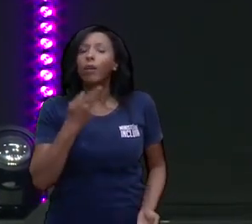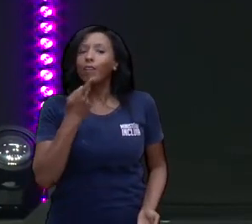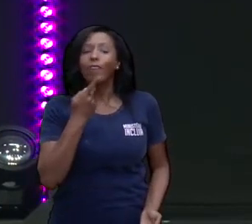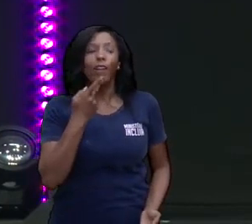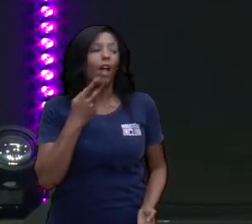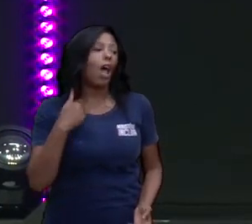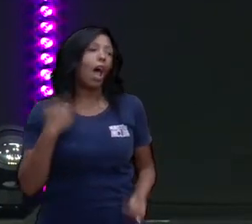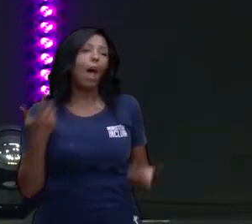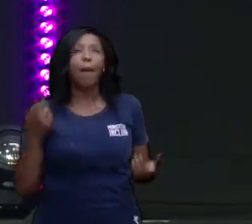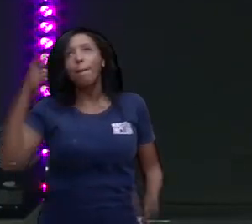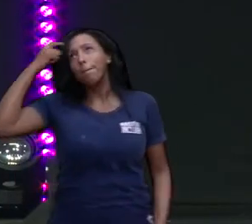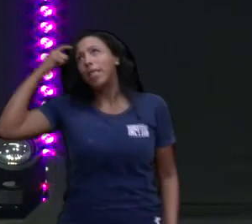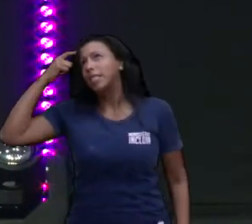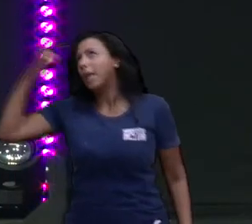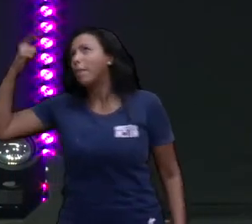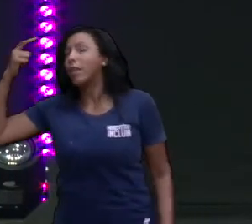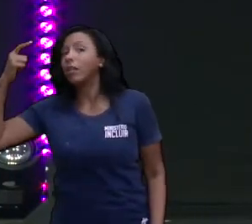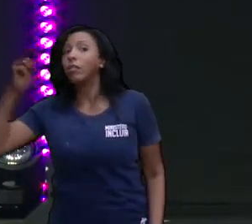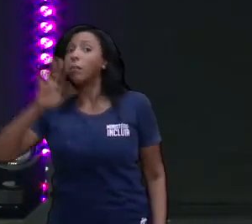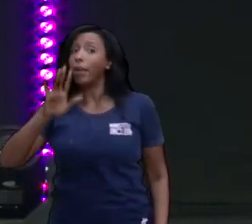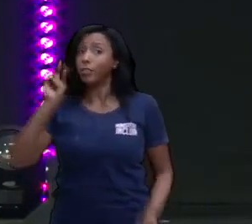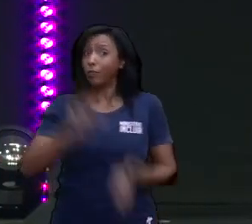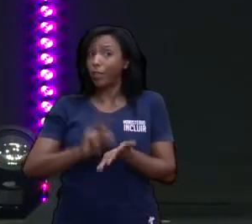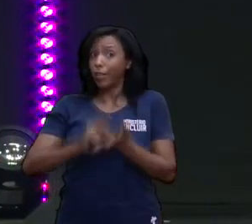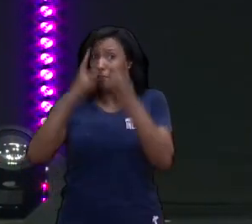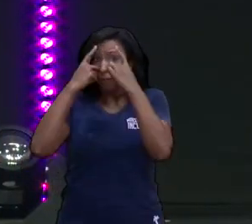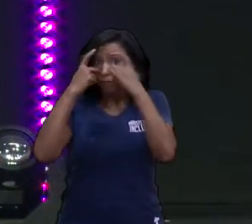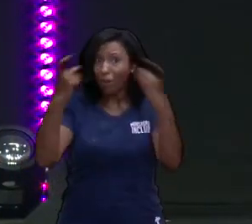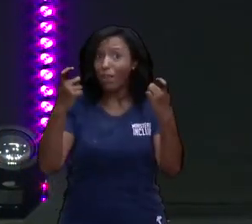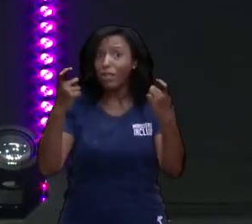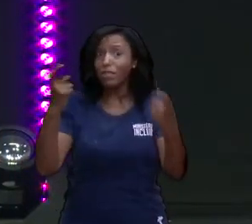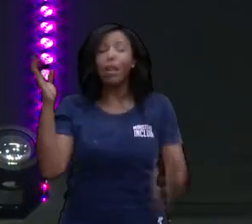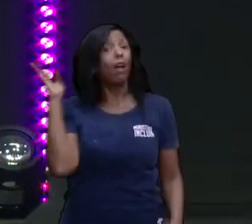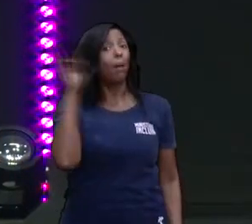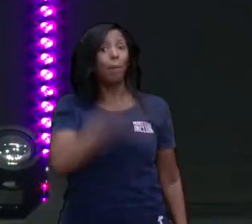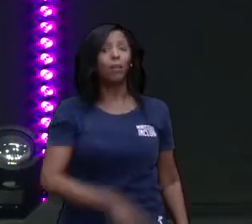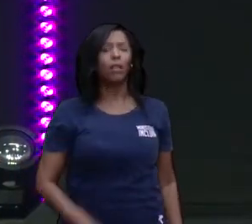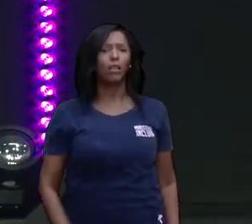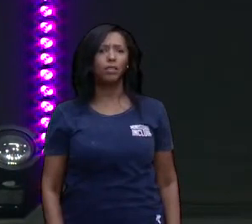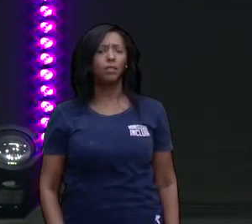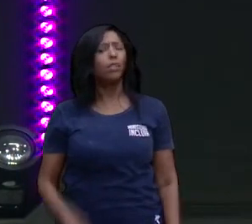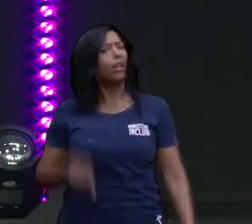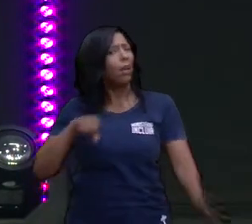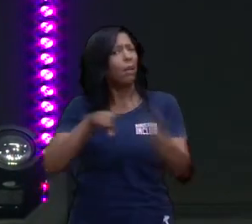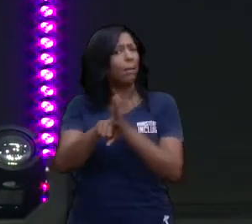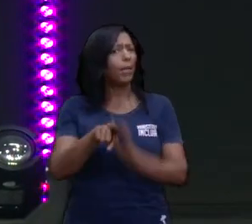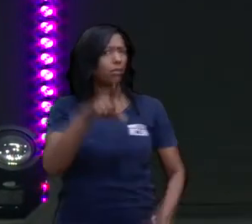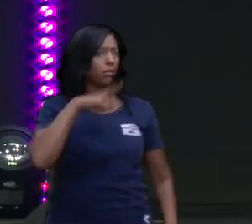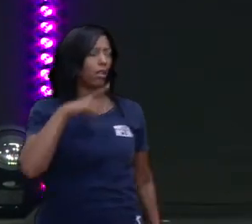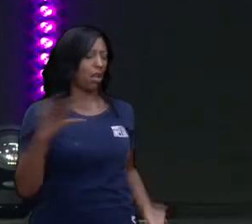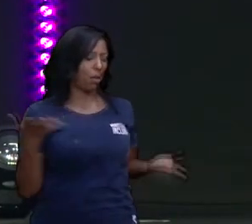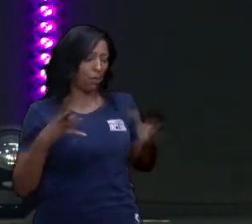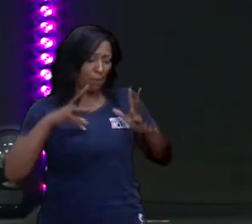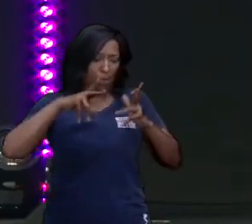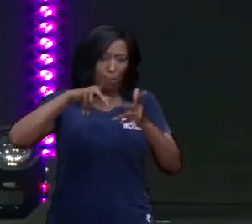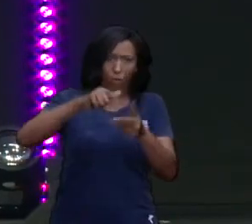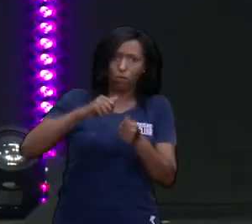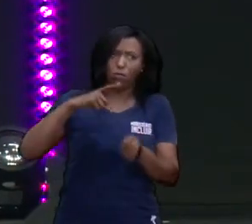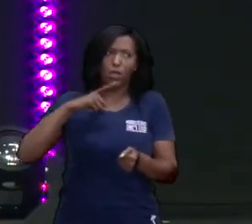e maldade deixa eu te fazer uma pergunta diante das maldades que o mundo vive hoje